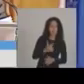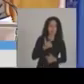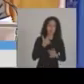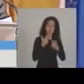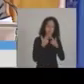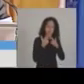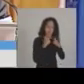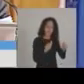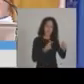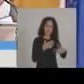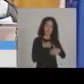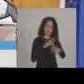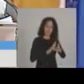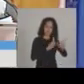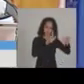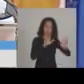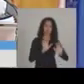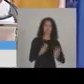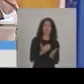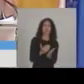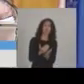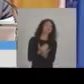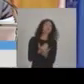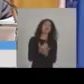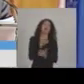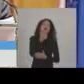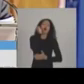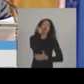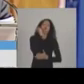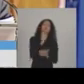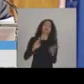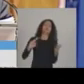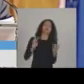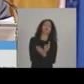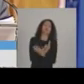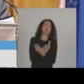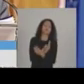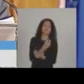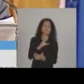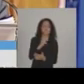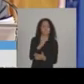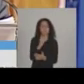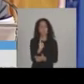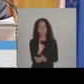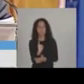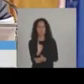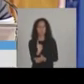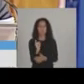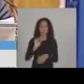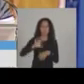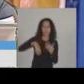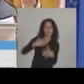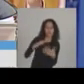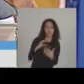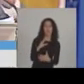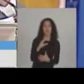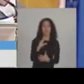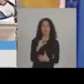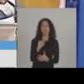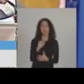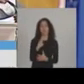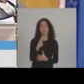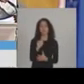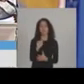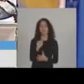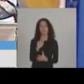e o que aconteceu ontem na CPI do cabaré CPI da